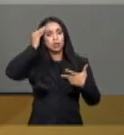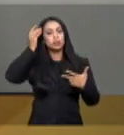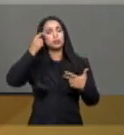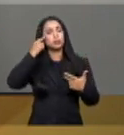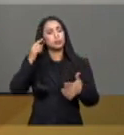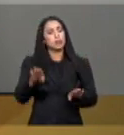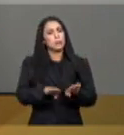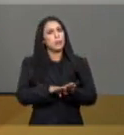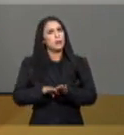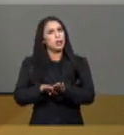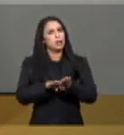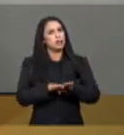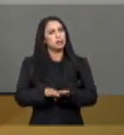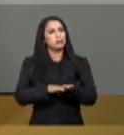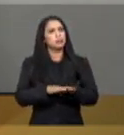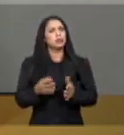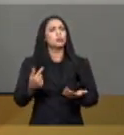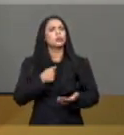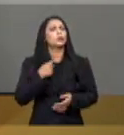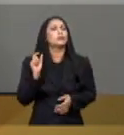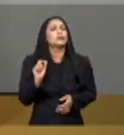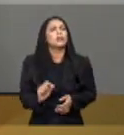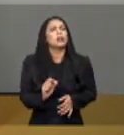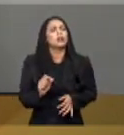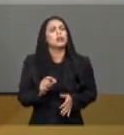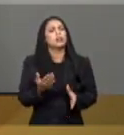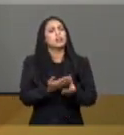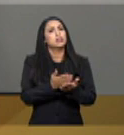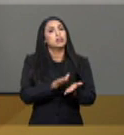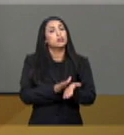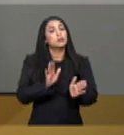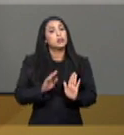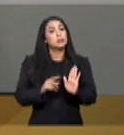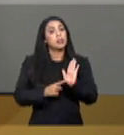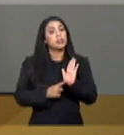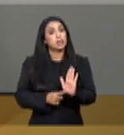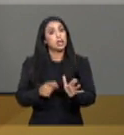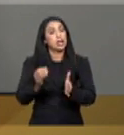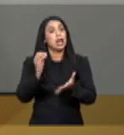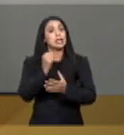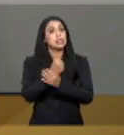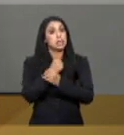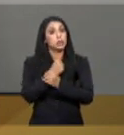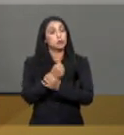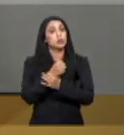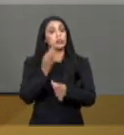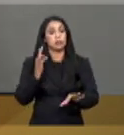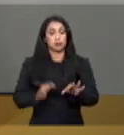o balizamento dos efeitos do que decidido neste processo para preservar a segurança jurídica,